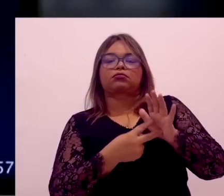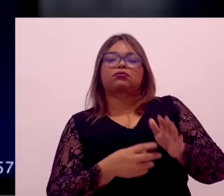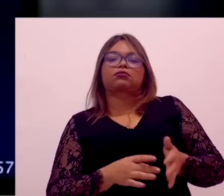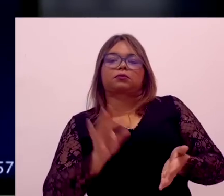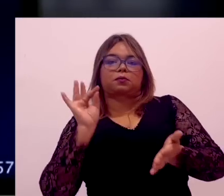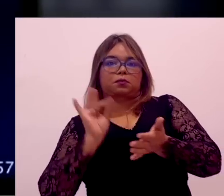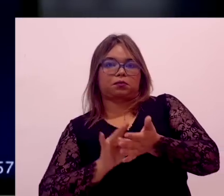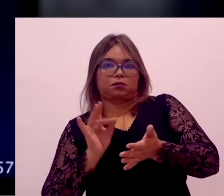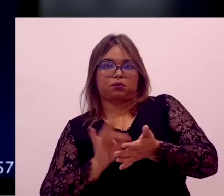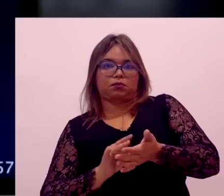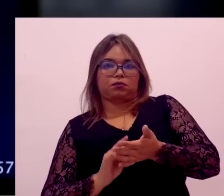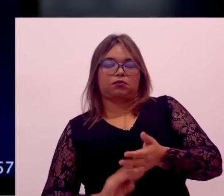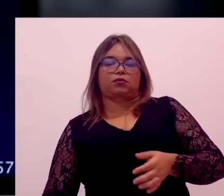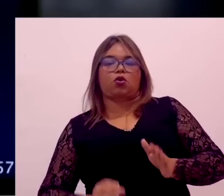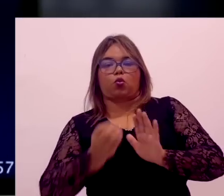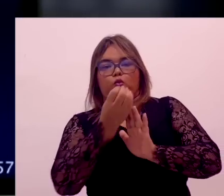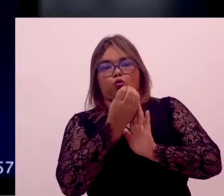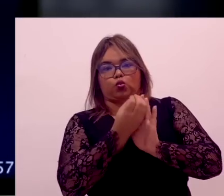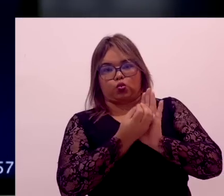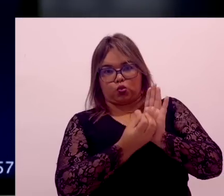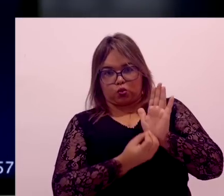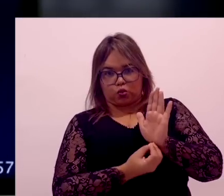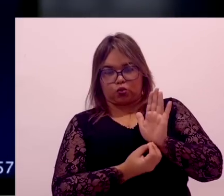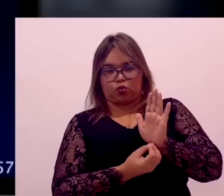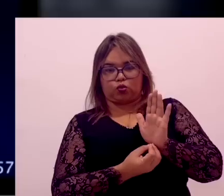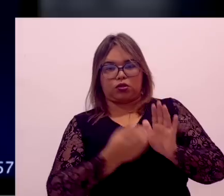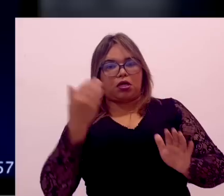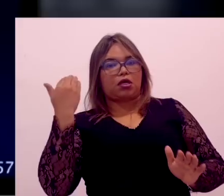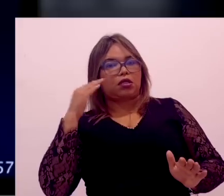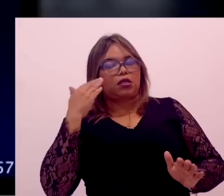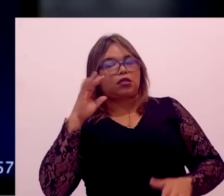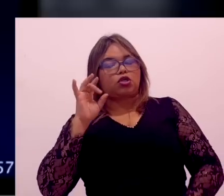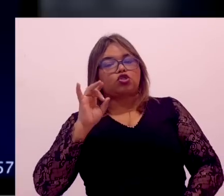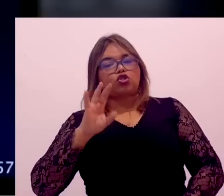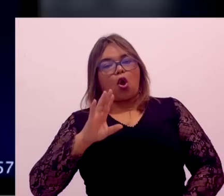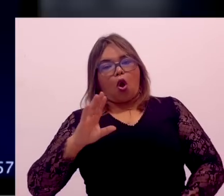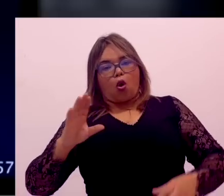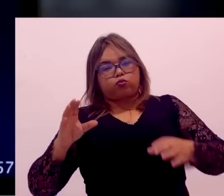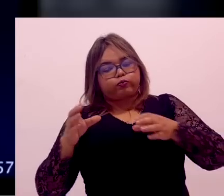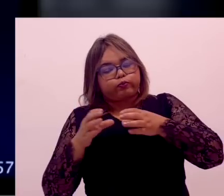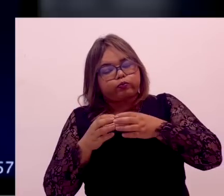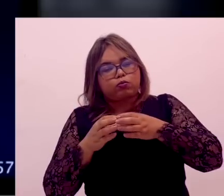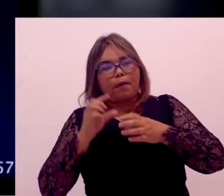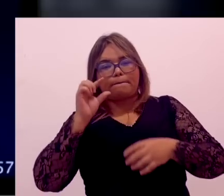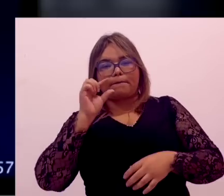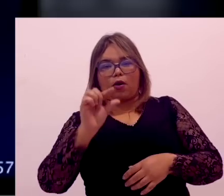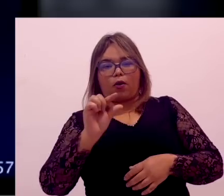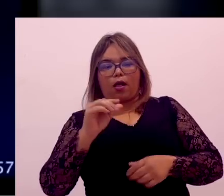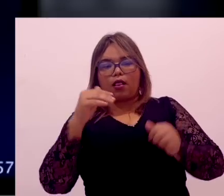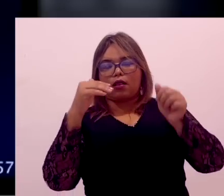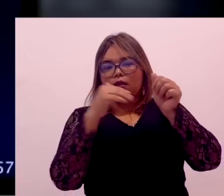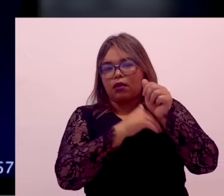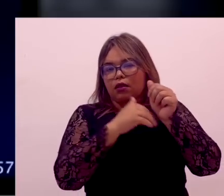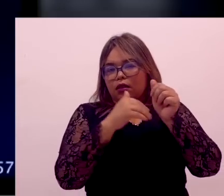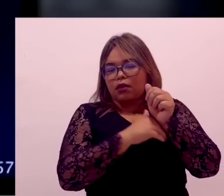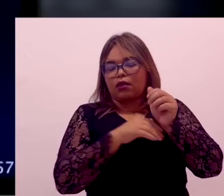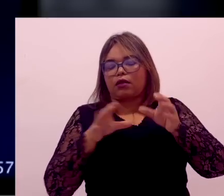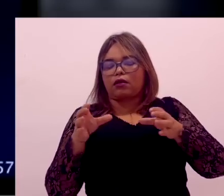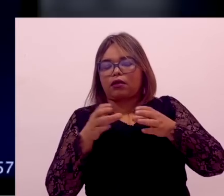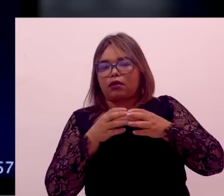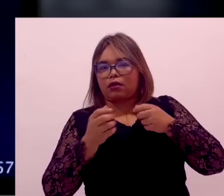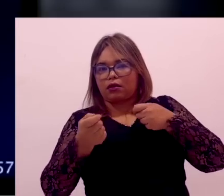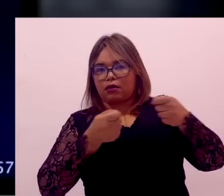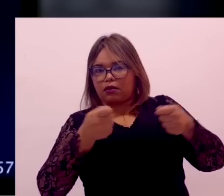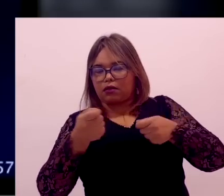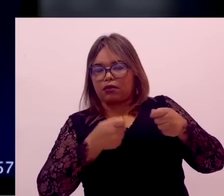apenas por uns poucos, guardado em segredo por eles. O significado exotérico era para os goyum,